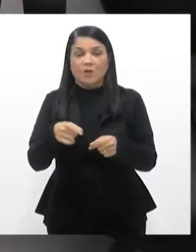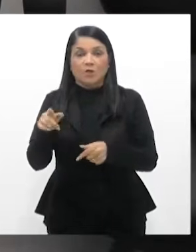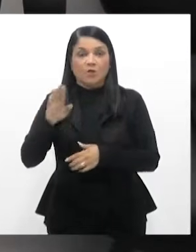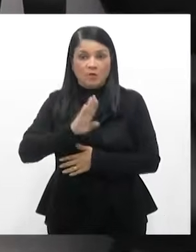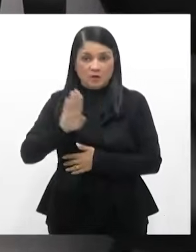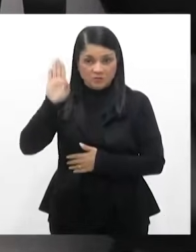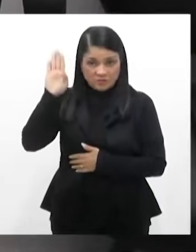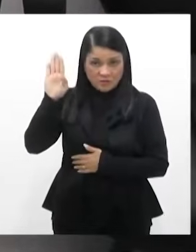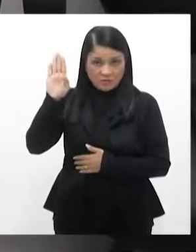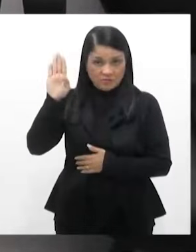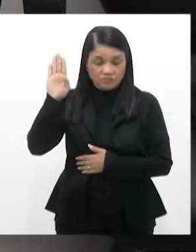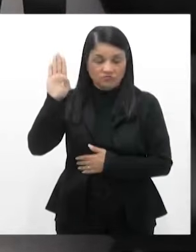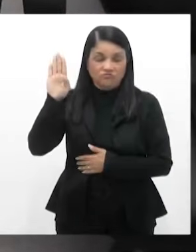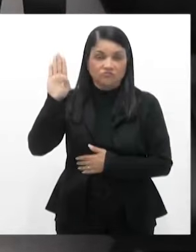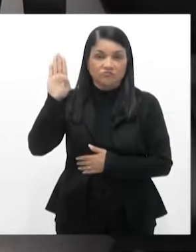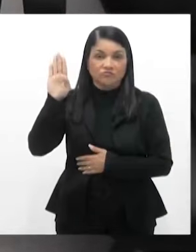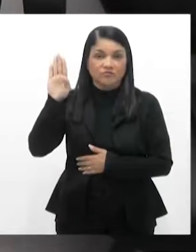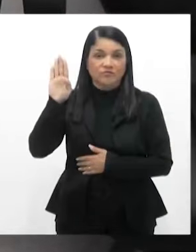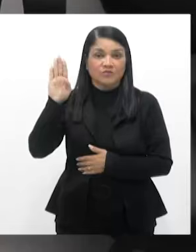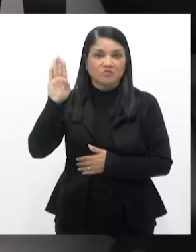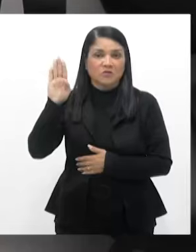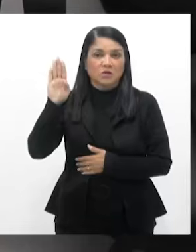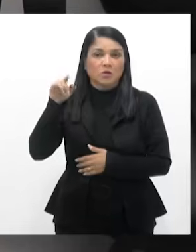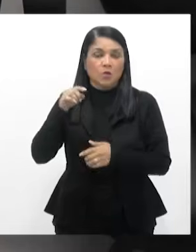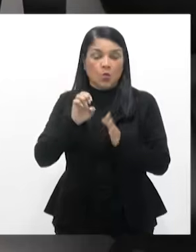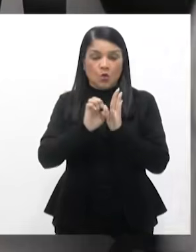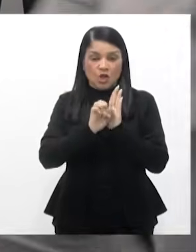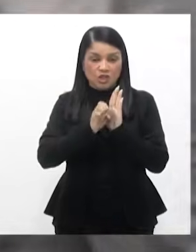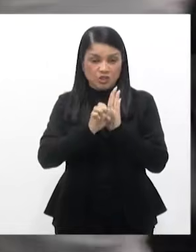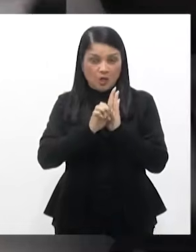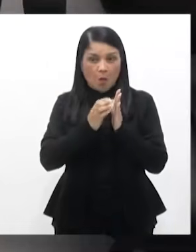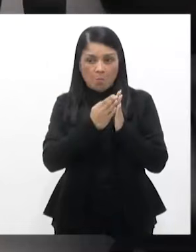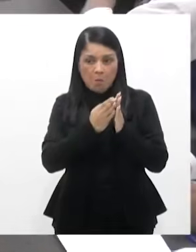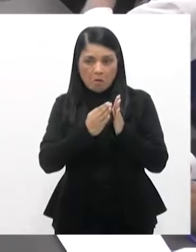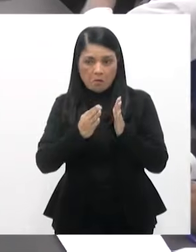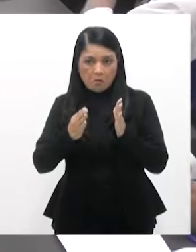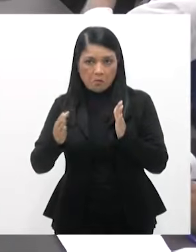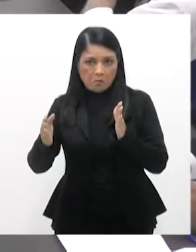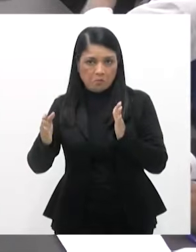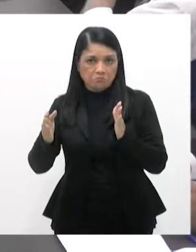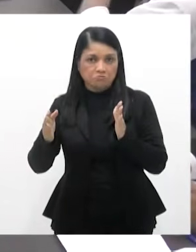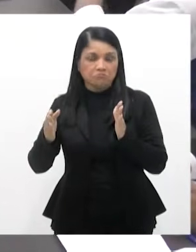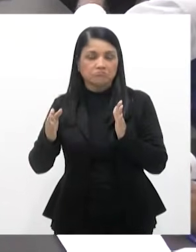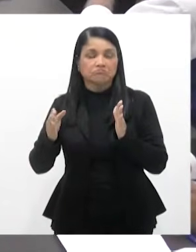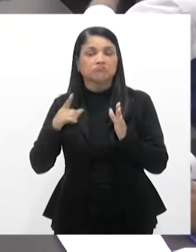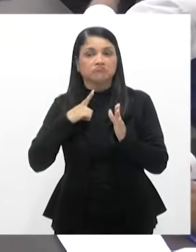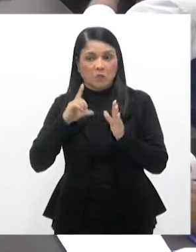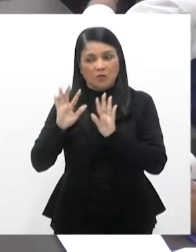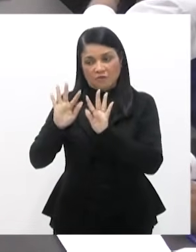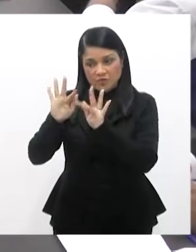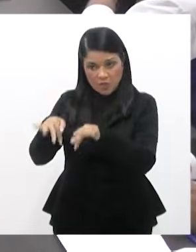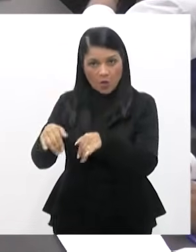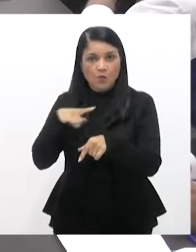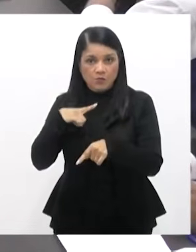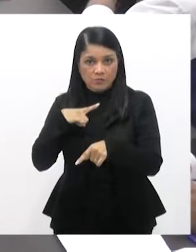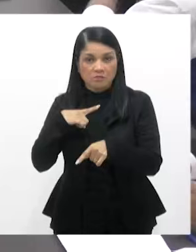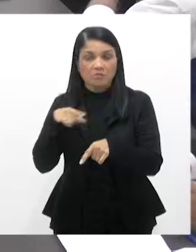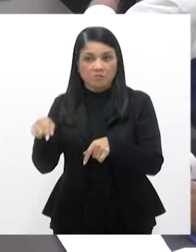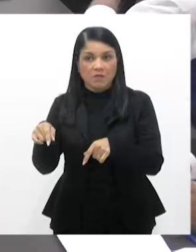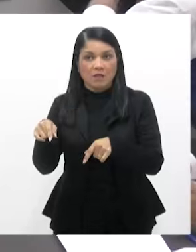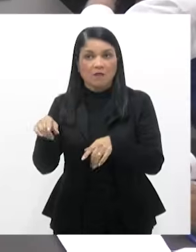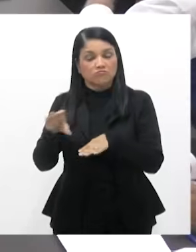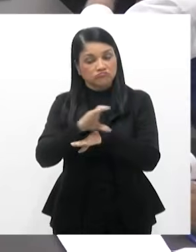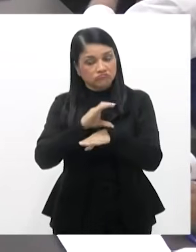ou a candidata vai ficar o tempo que o edital determinar, que ele tem data final, que aí está disposto na própria